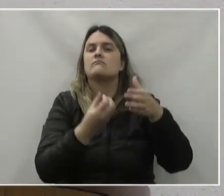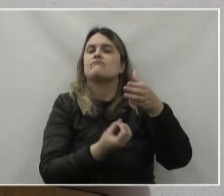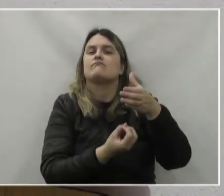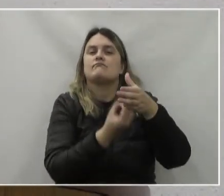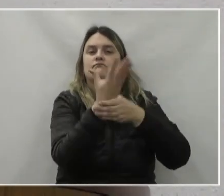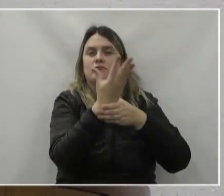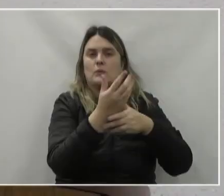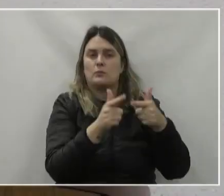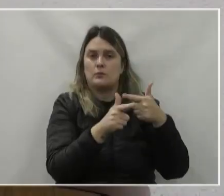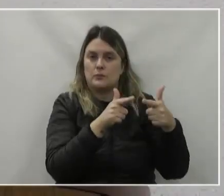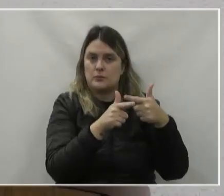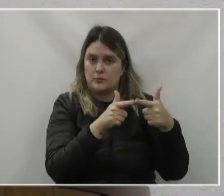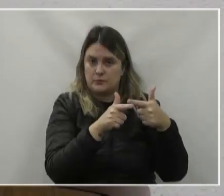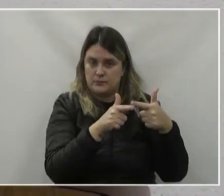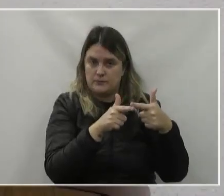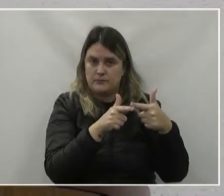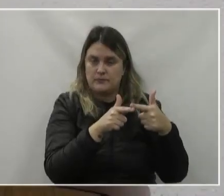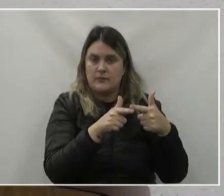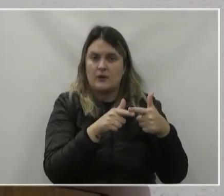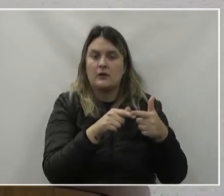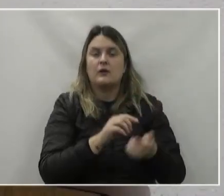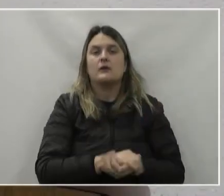esse problema? E até